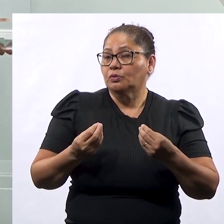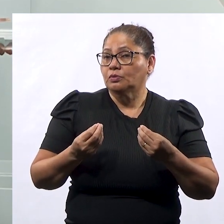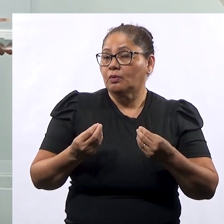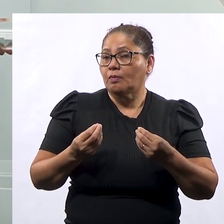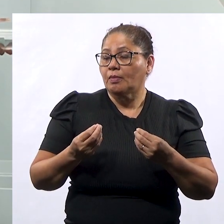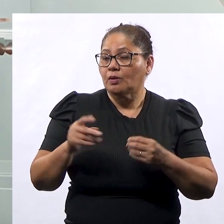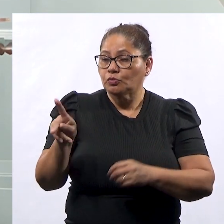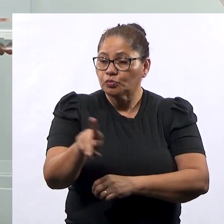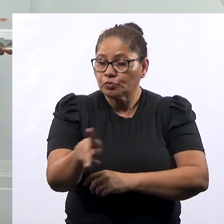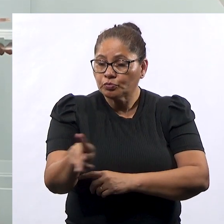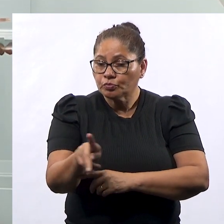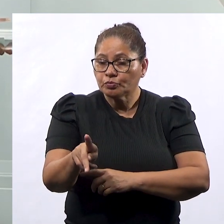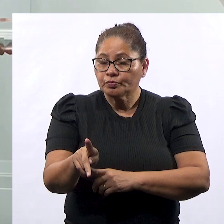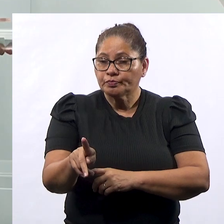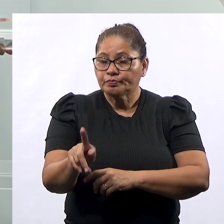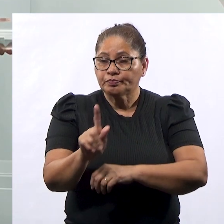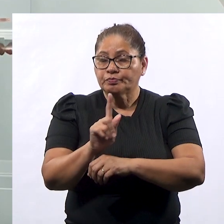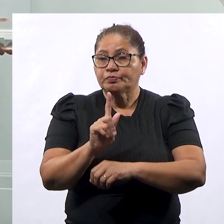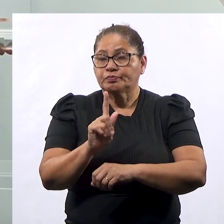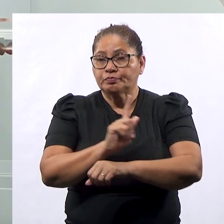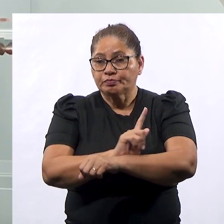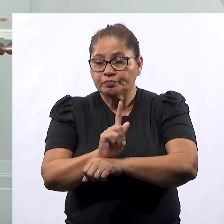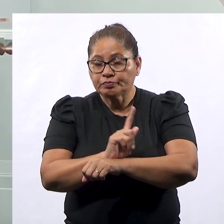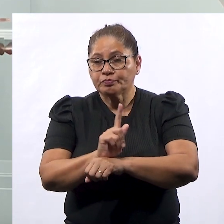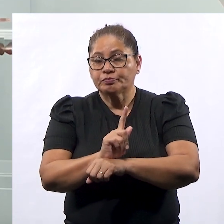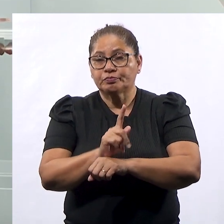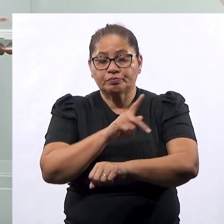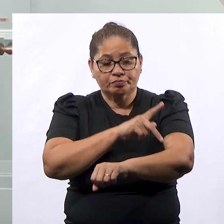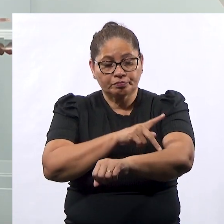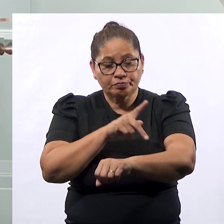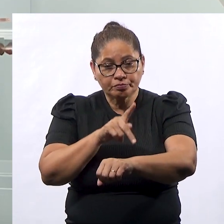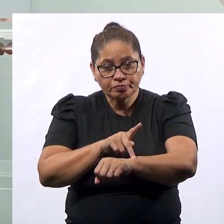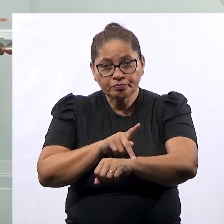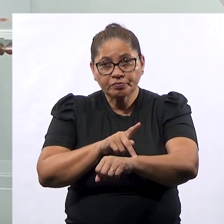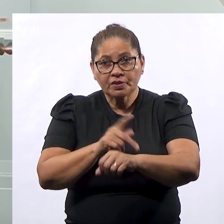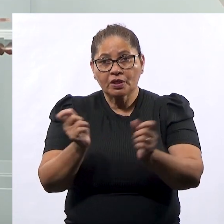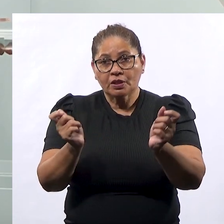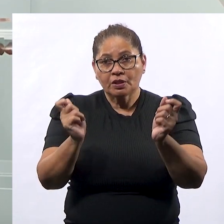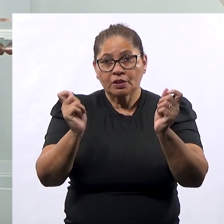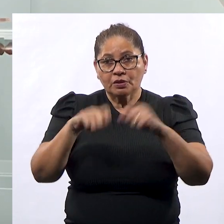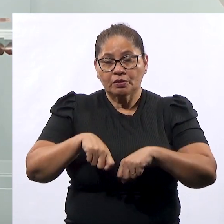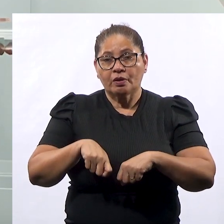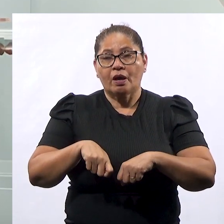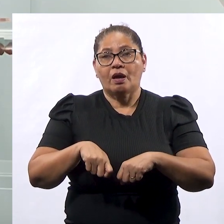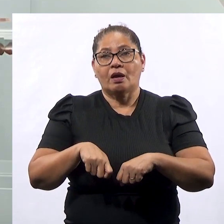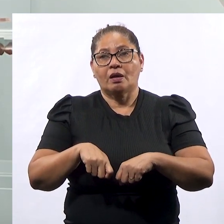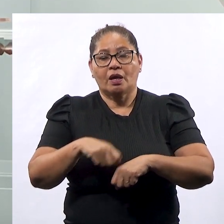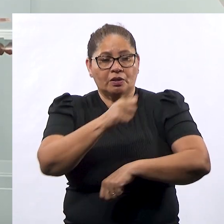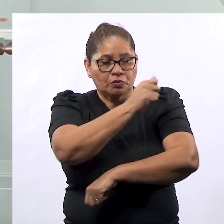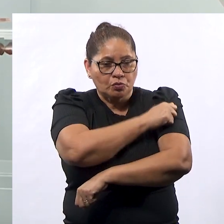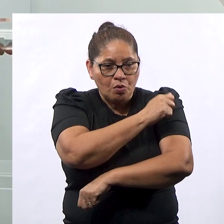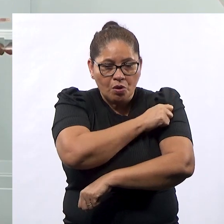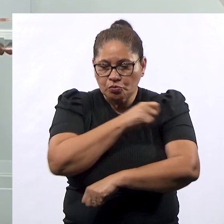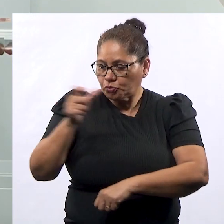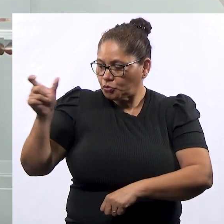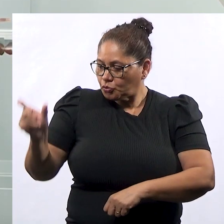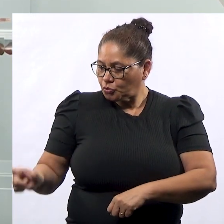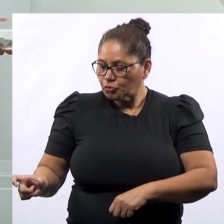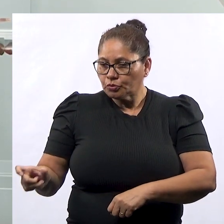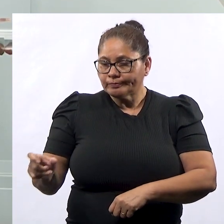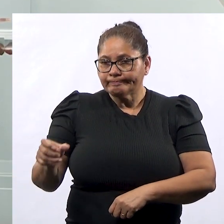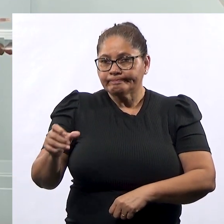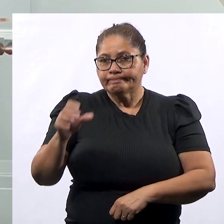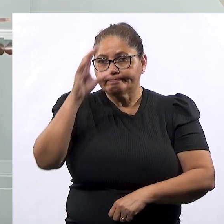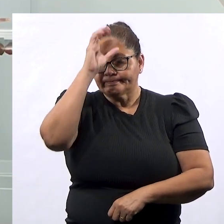pelos professores, pela gestão pedagógica. E as competências são do aluno, do sujeito que